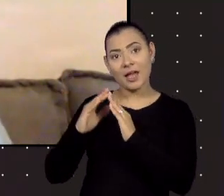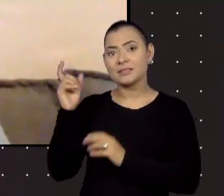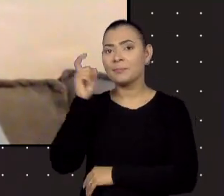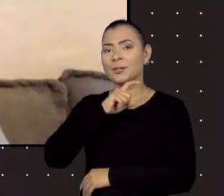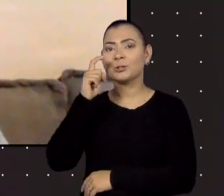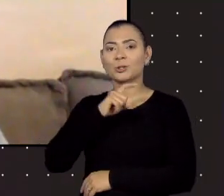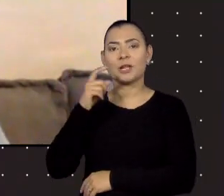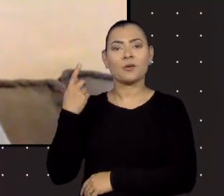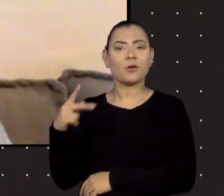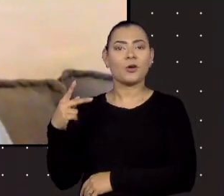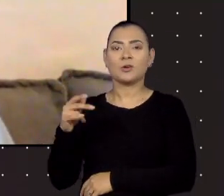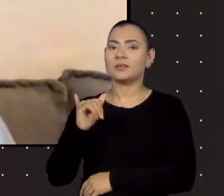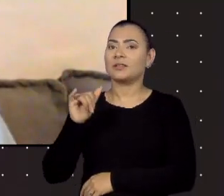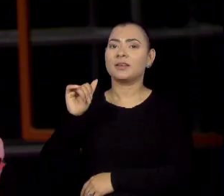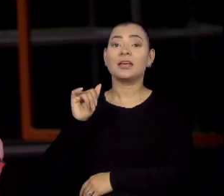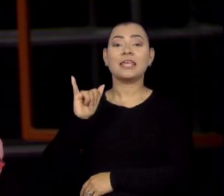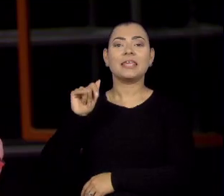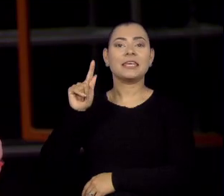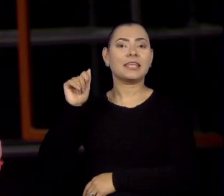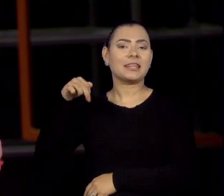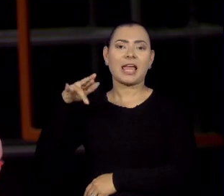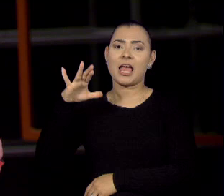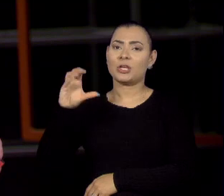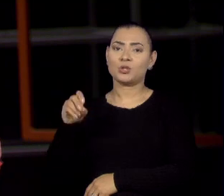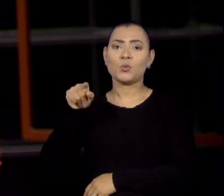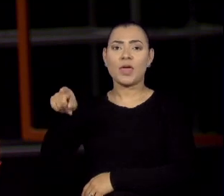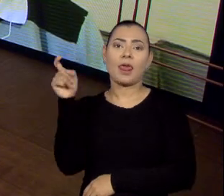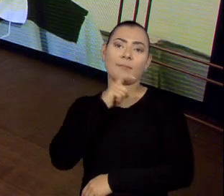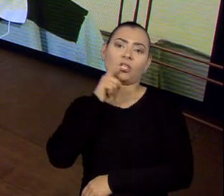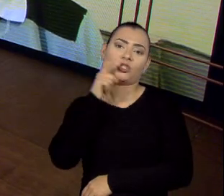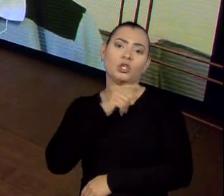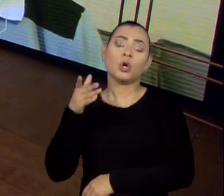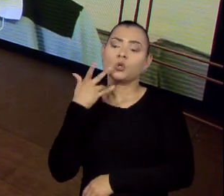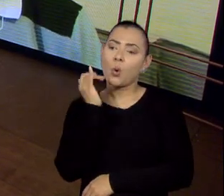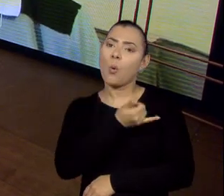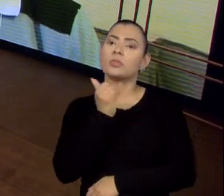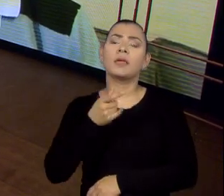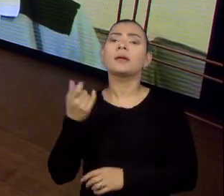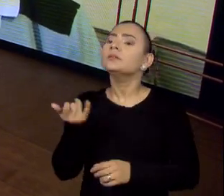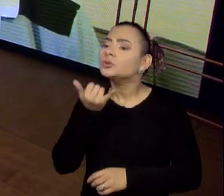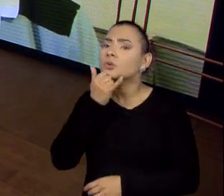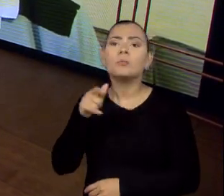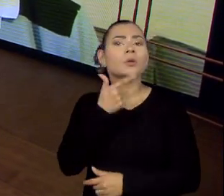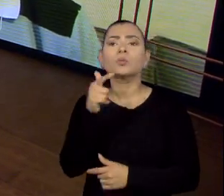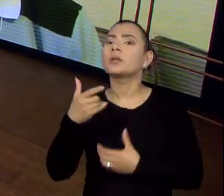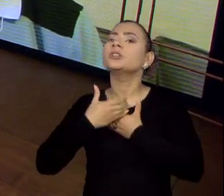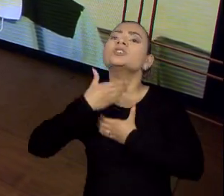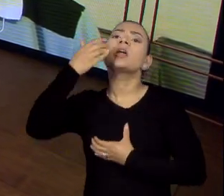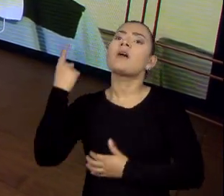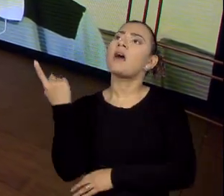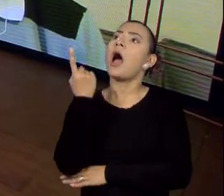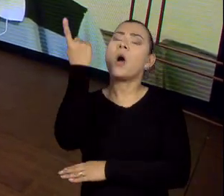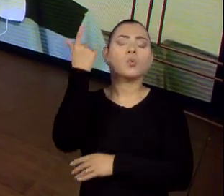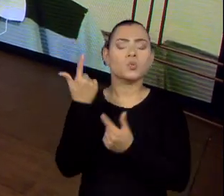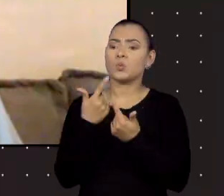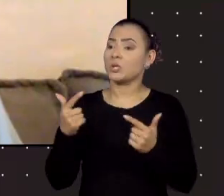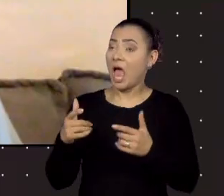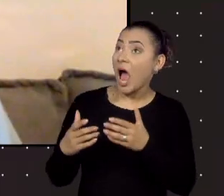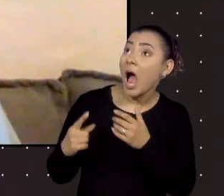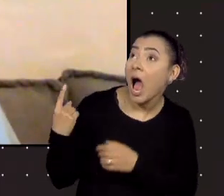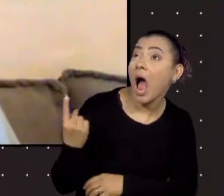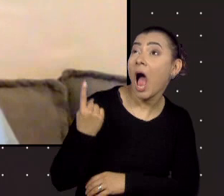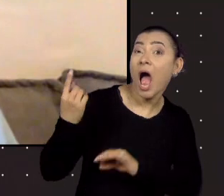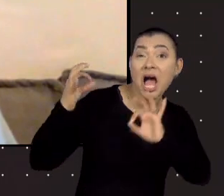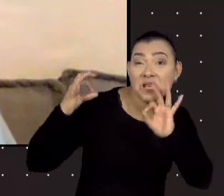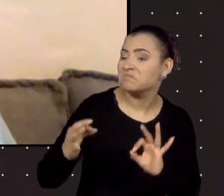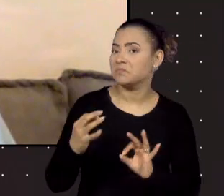do Inácio, e meu pai falou também que ele é um mentiroso, porque não existe girafa com esse tamanho. A Lourdes